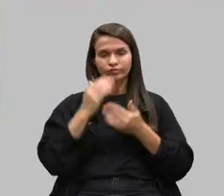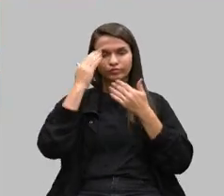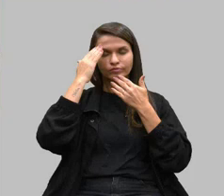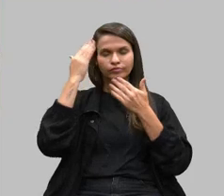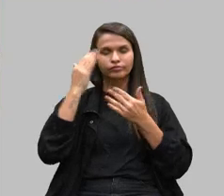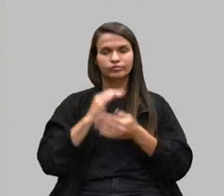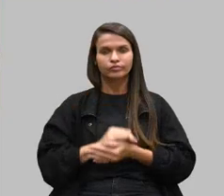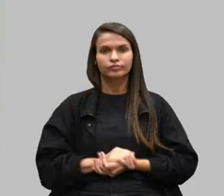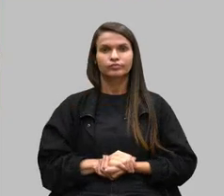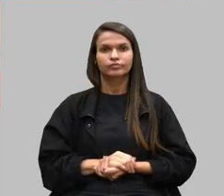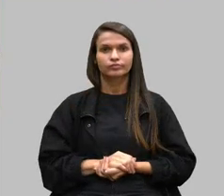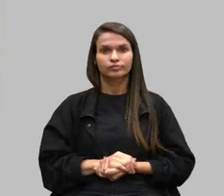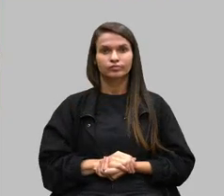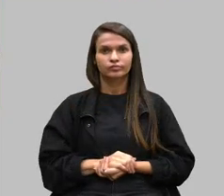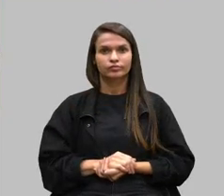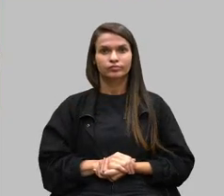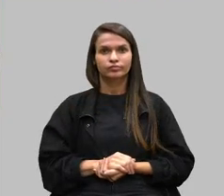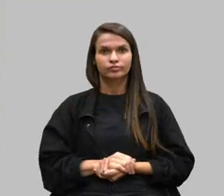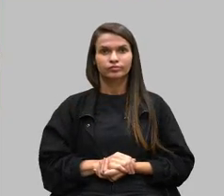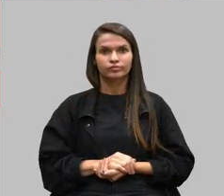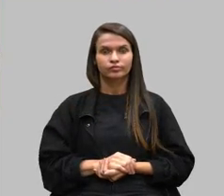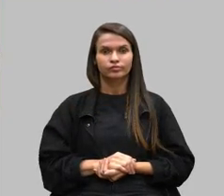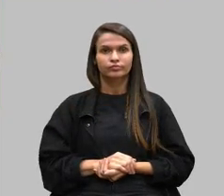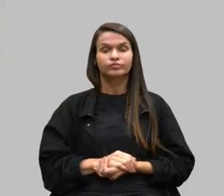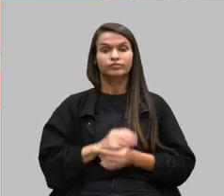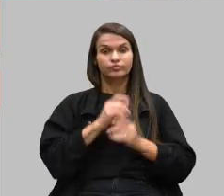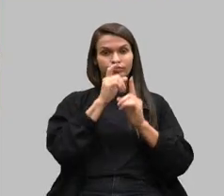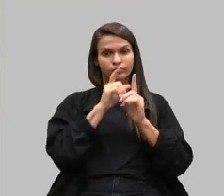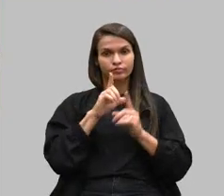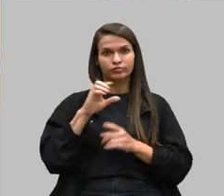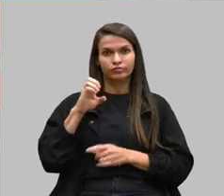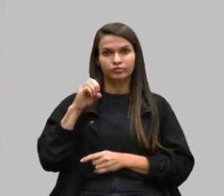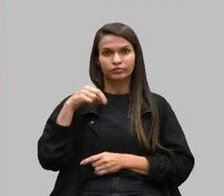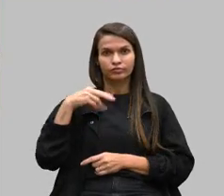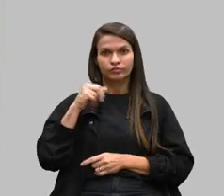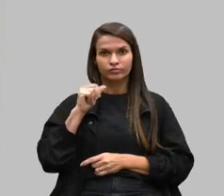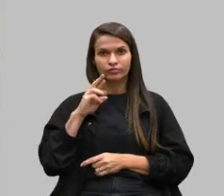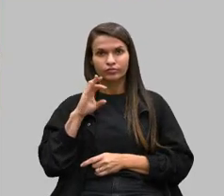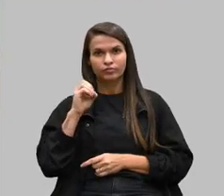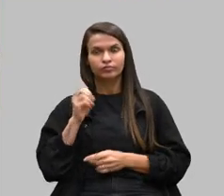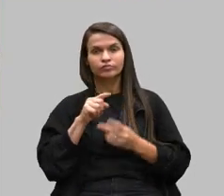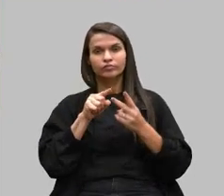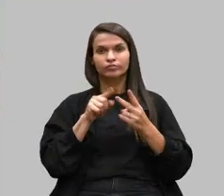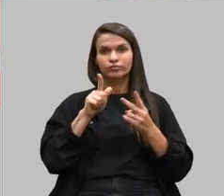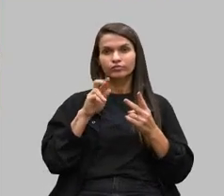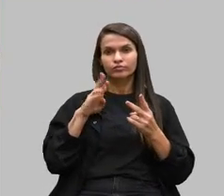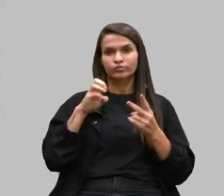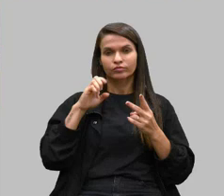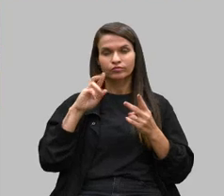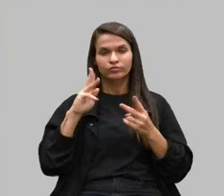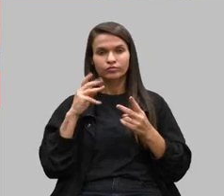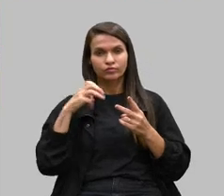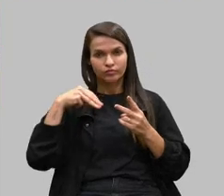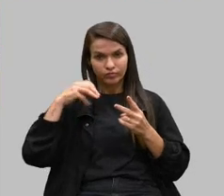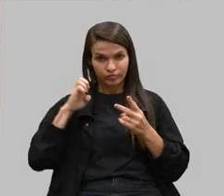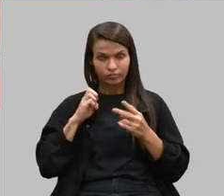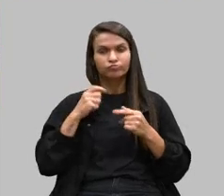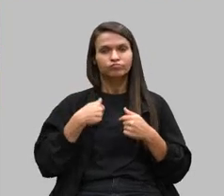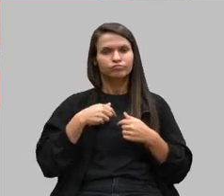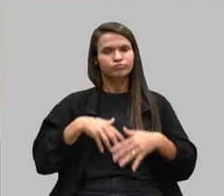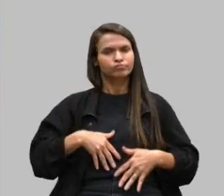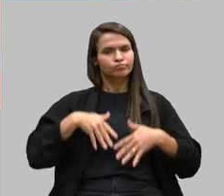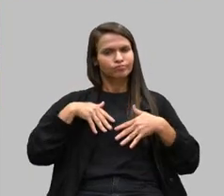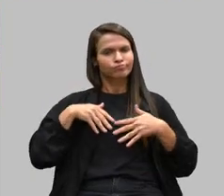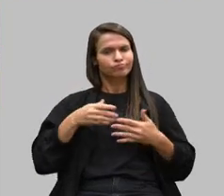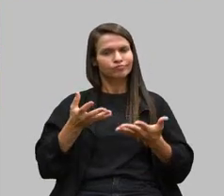obrigado bom Dr Leonardo Dr guilher para mim é uma honra né estar recebendo vocês aqui hoje nessa casa a casa dos Mineiros a casa do